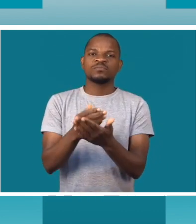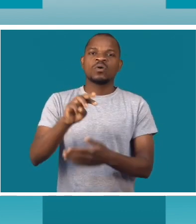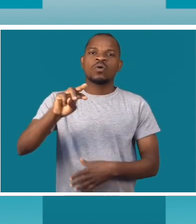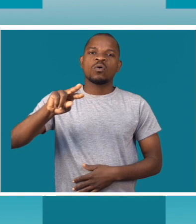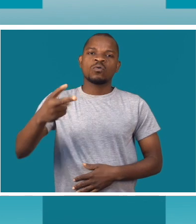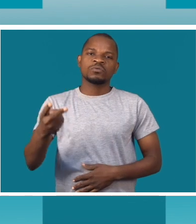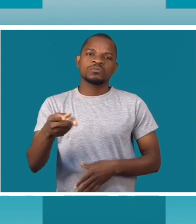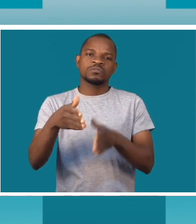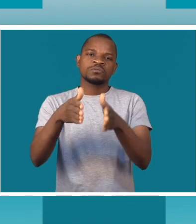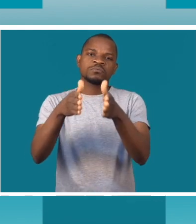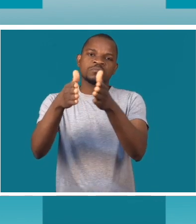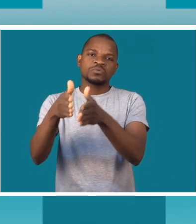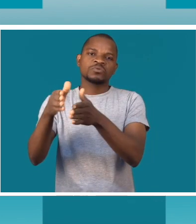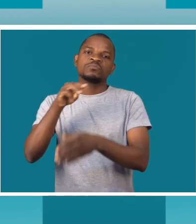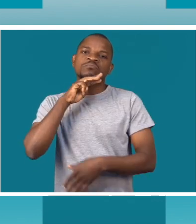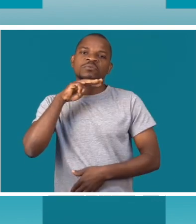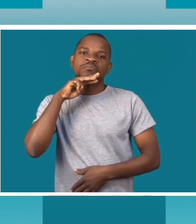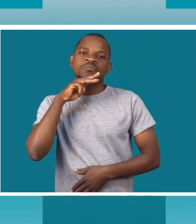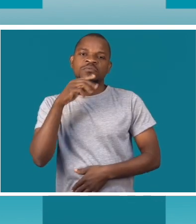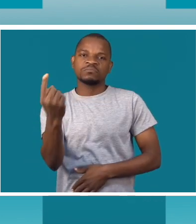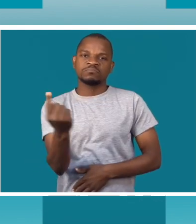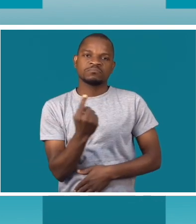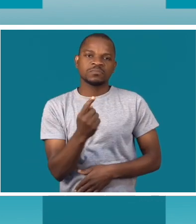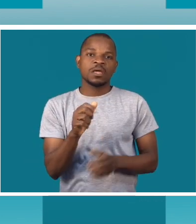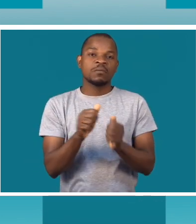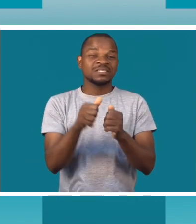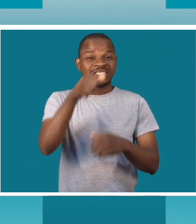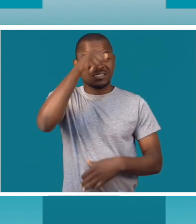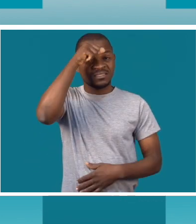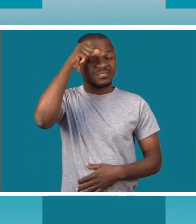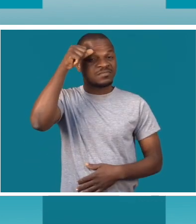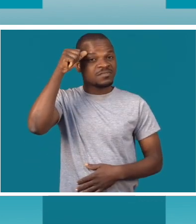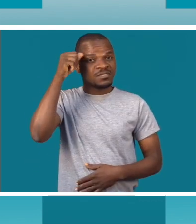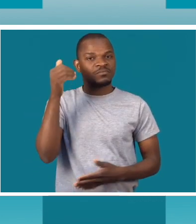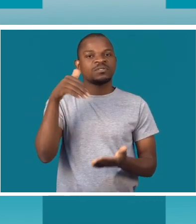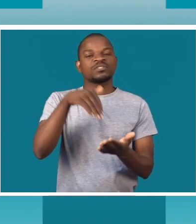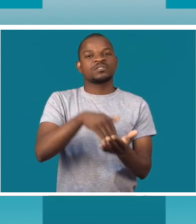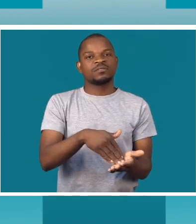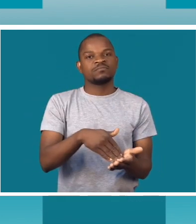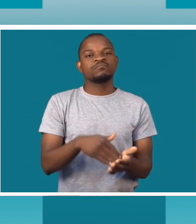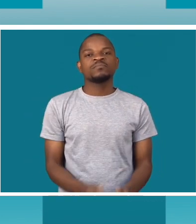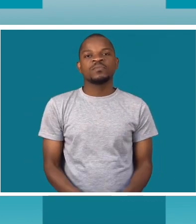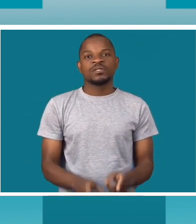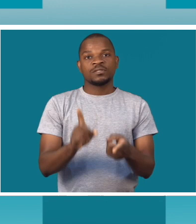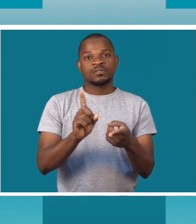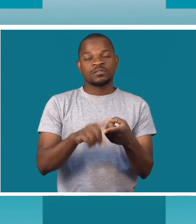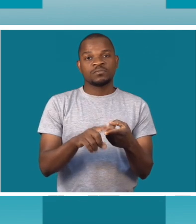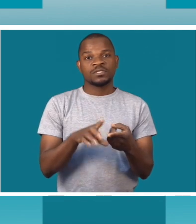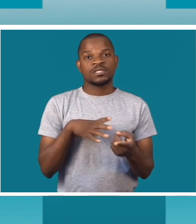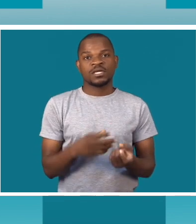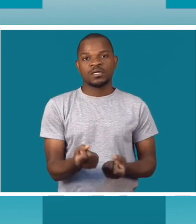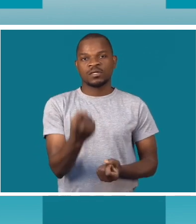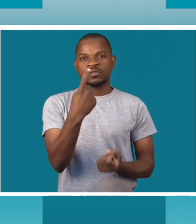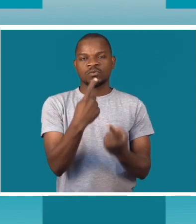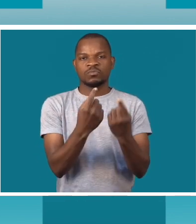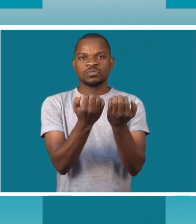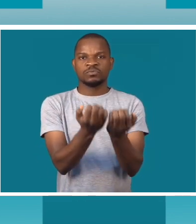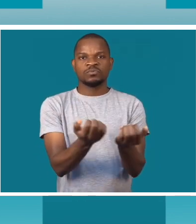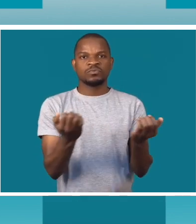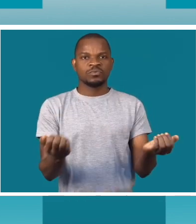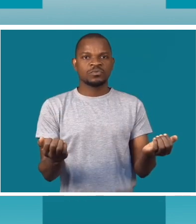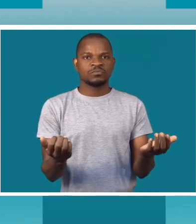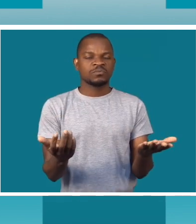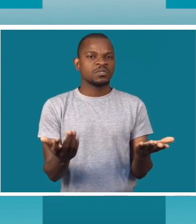para aparecer mas é muito difícil outras mas não consegue chegar a ter quatro basílio a crianças que